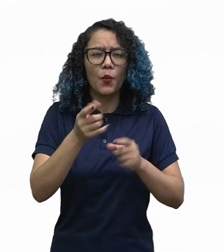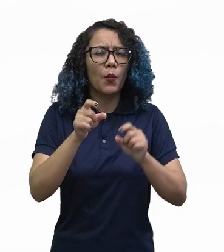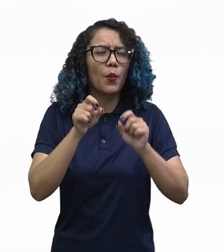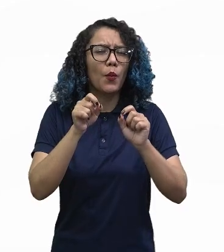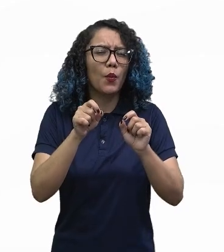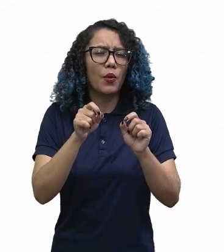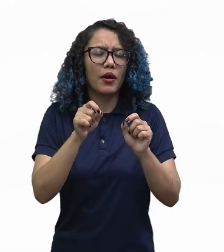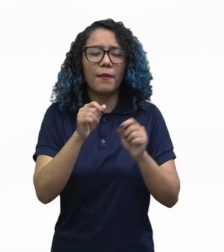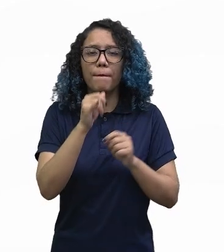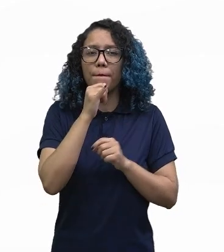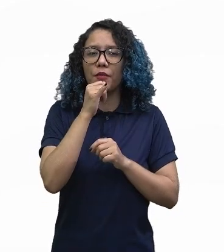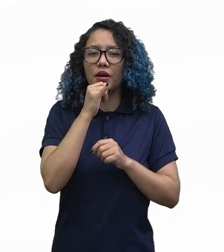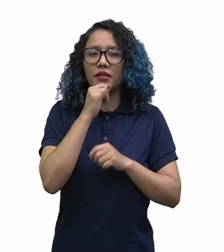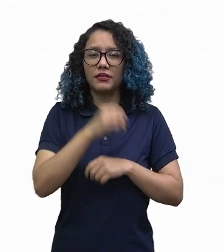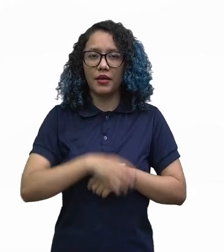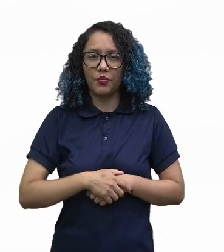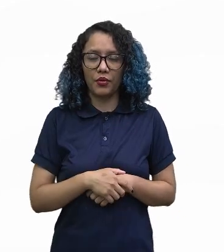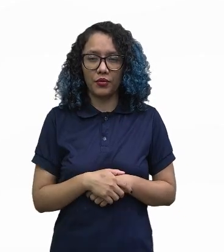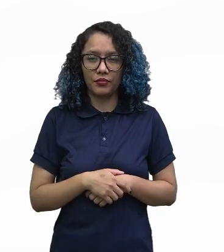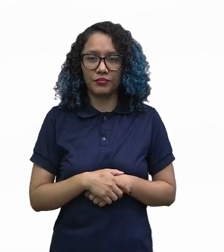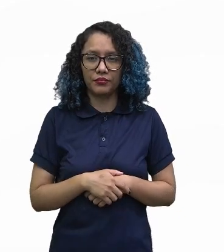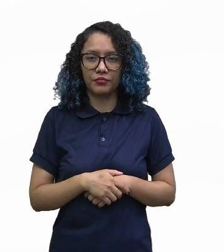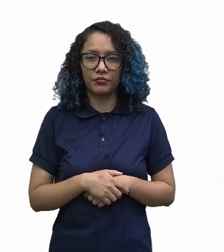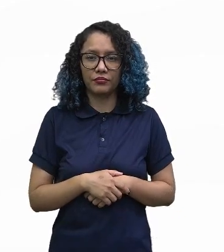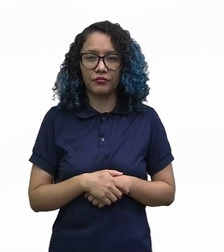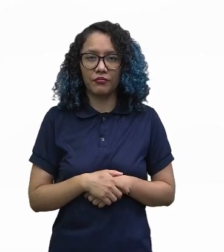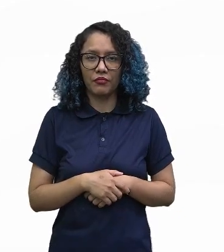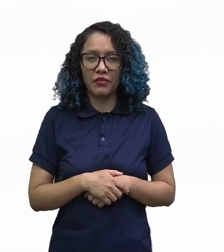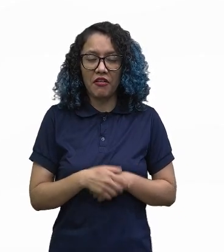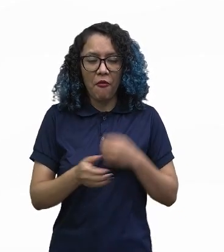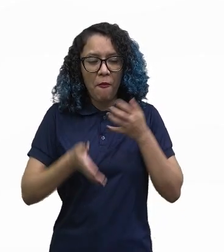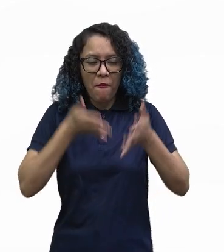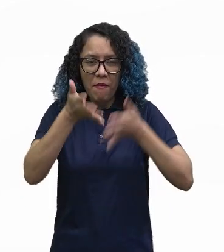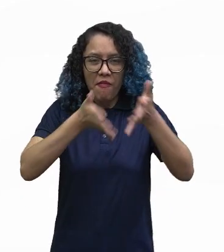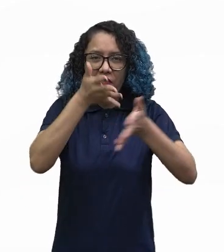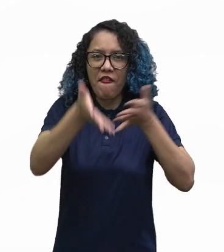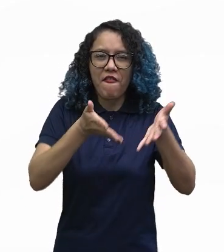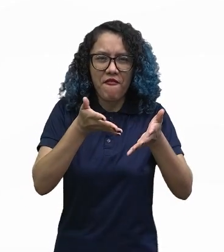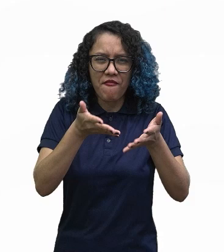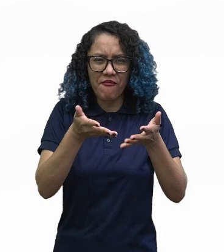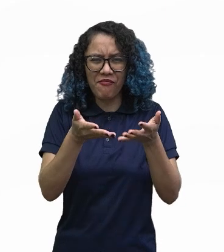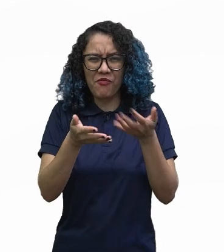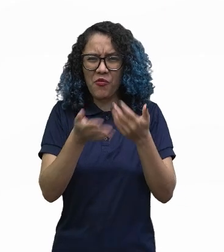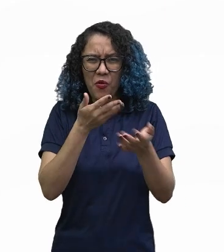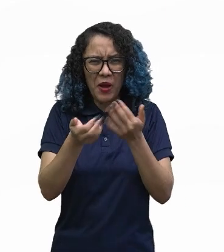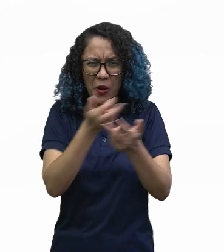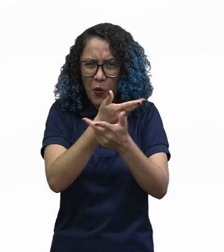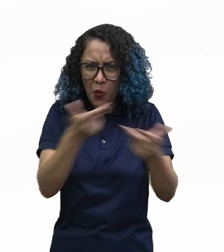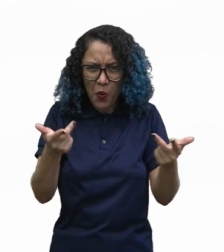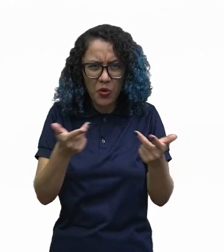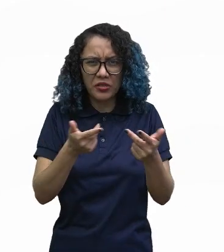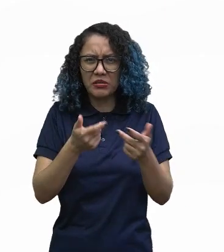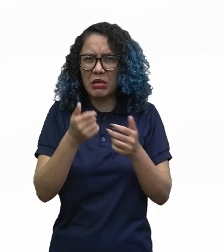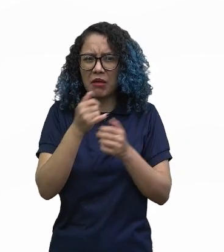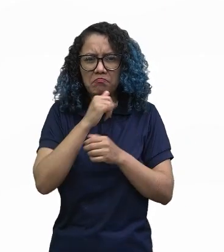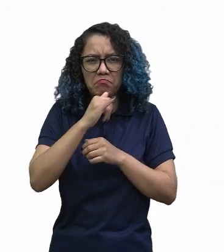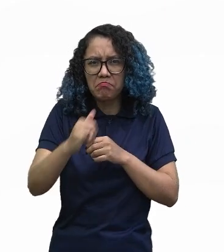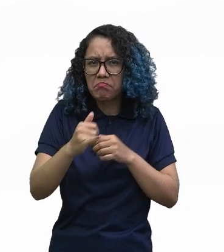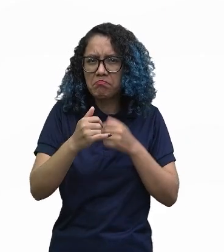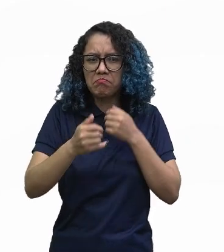direito de falar simplesmente qualquer coisa. Pois, dentro do processo